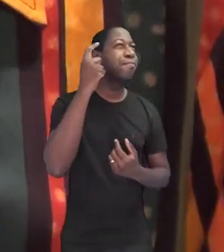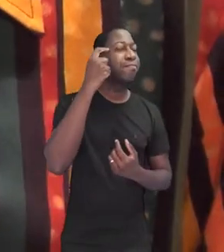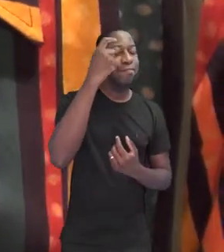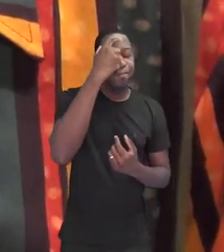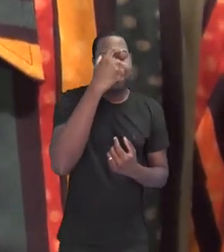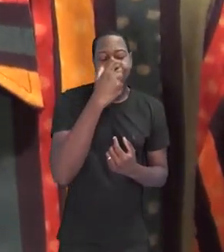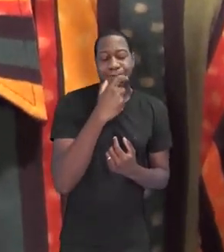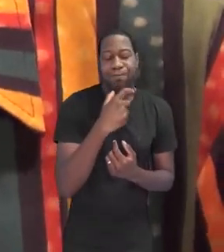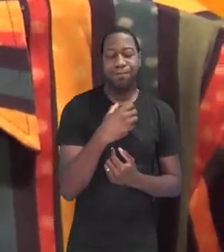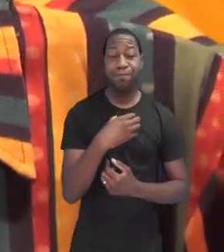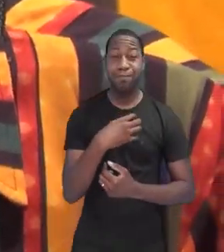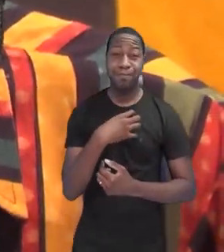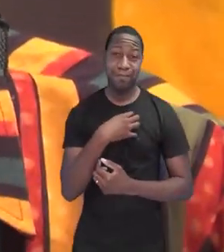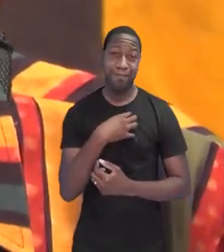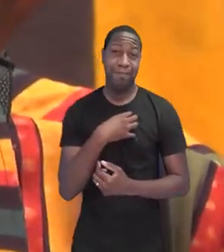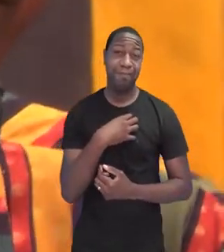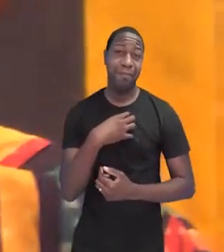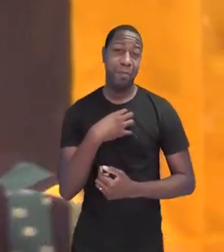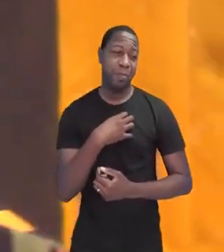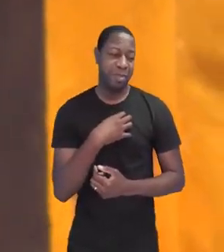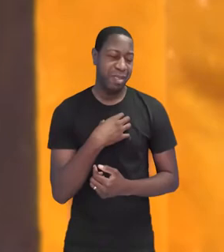alma servirá de abrigo.